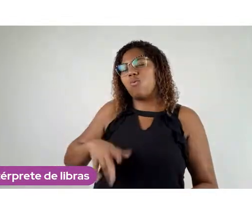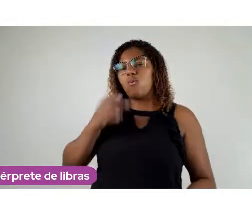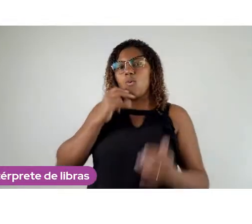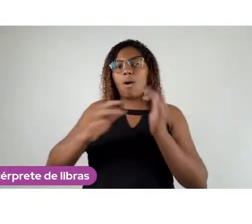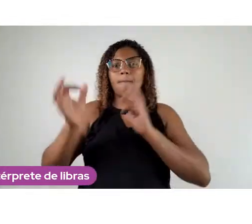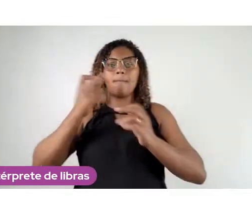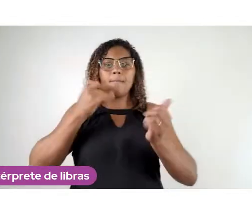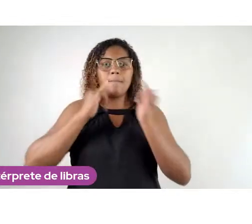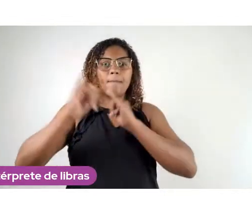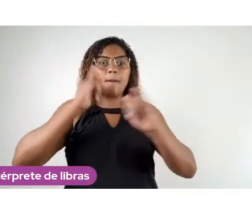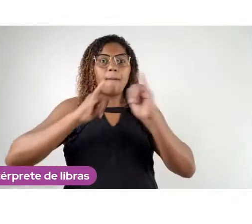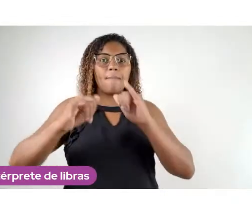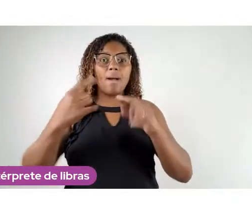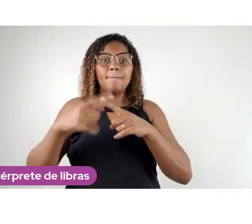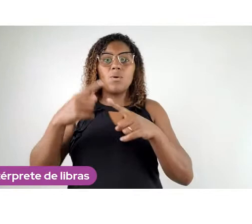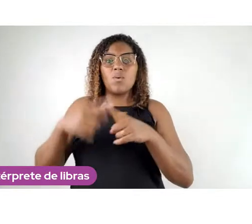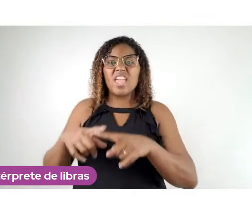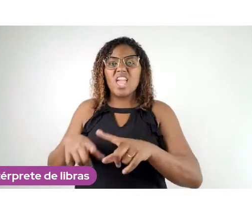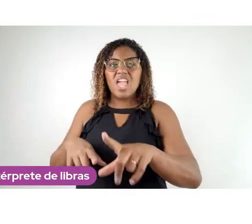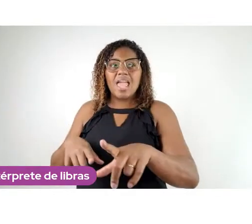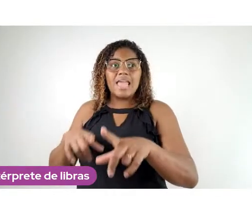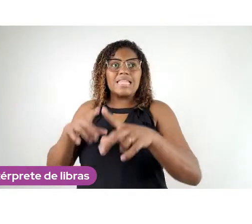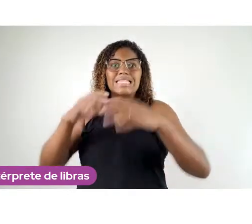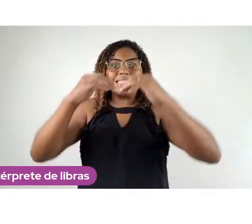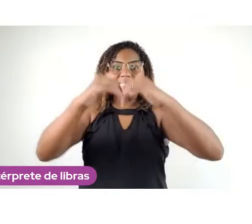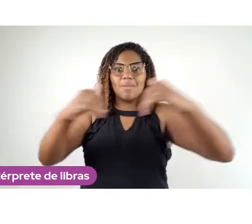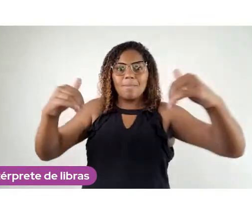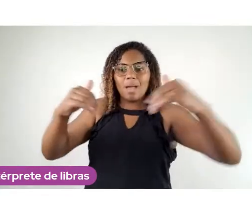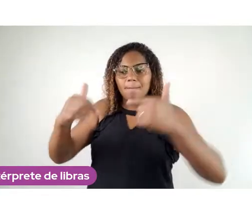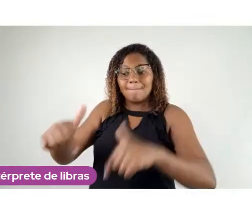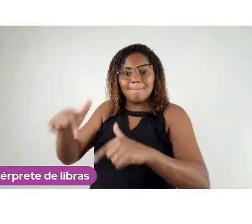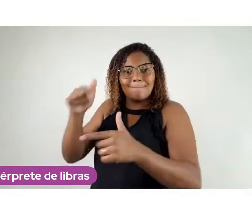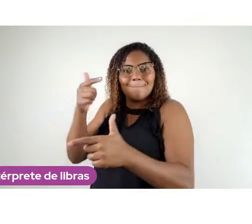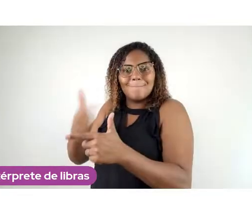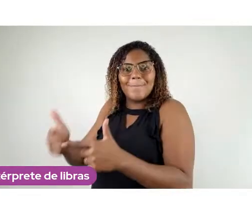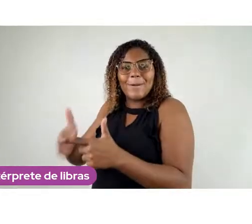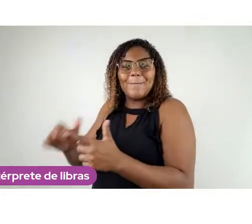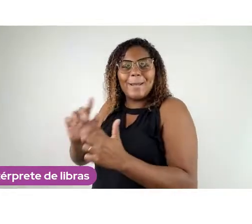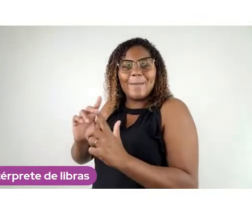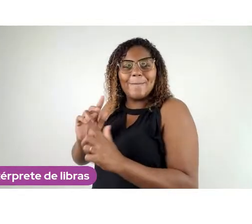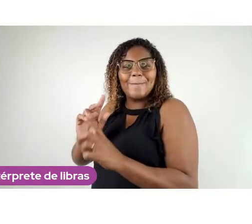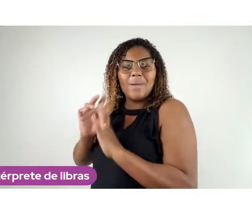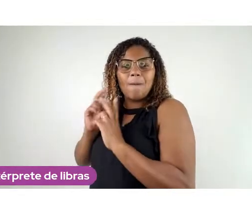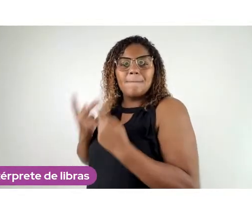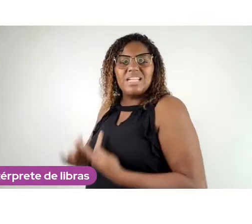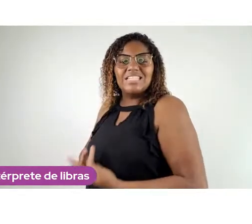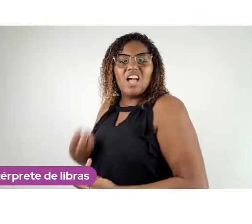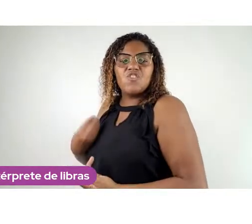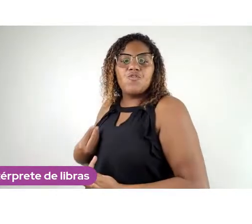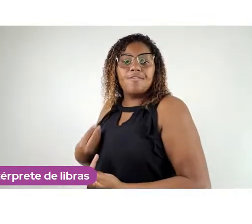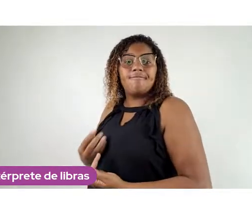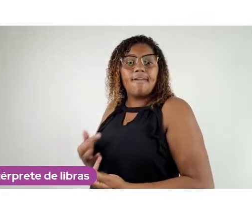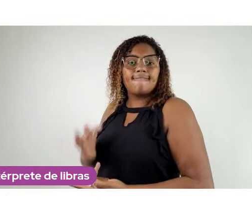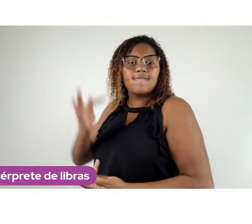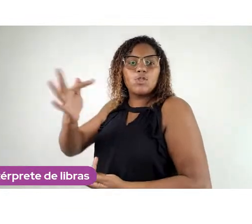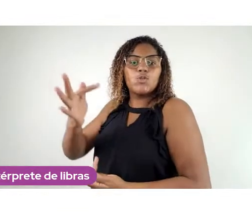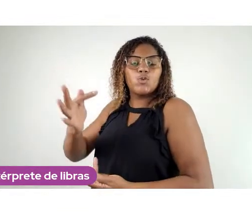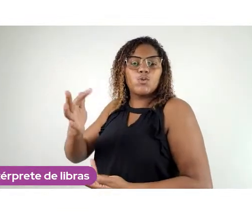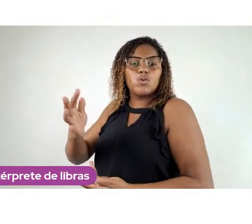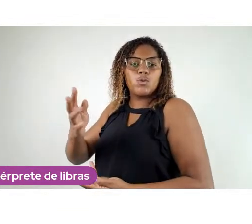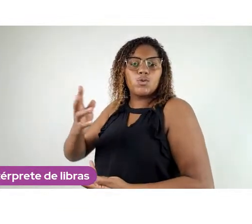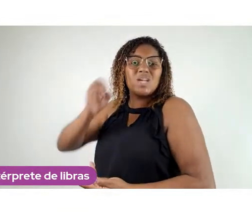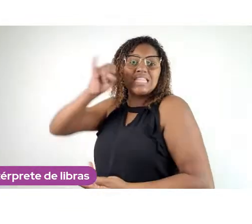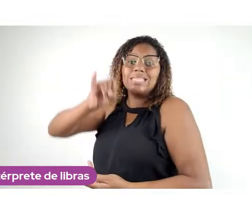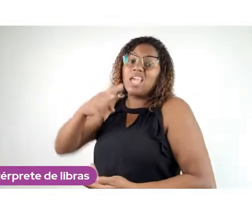ele destacou o problema que a humanidade vai encarar com os impactos do aquecimento se a gente